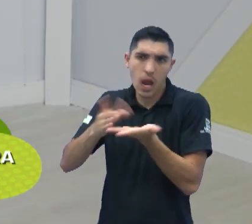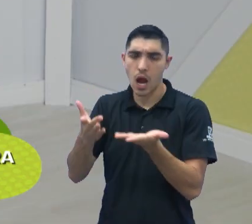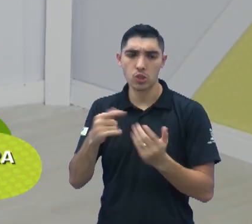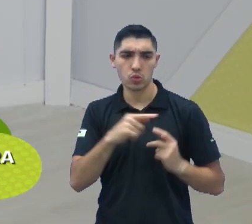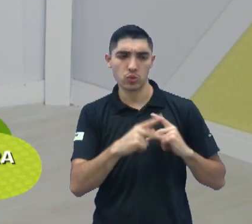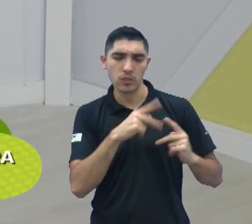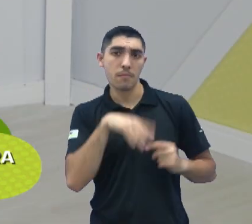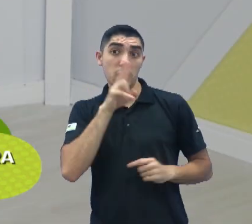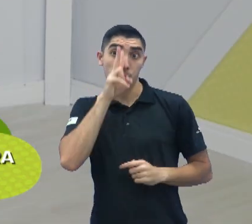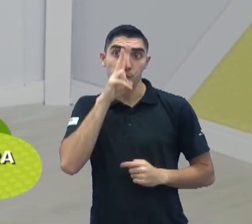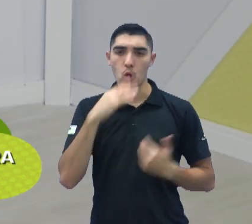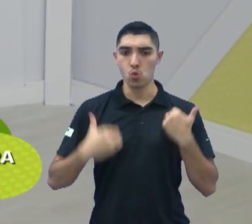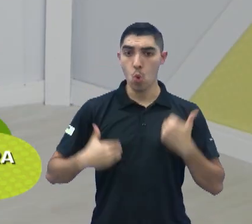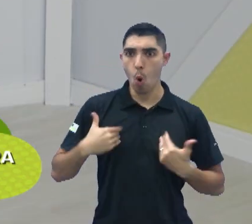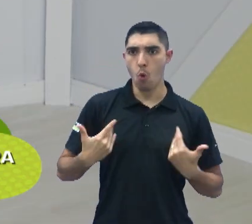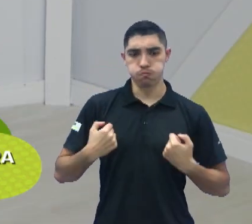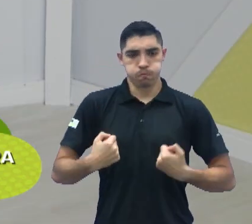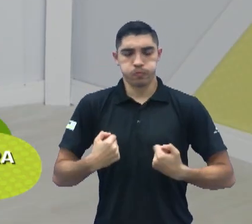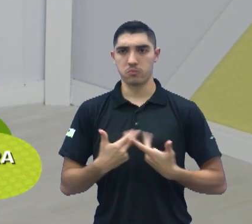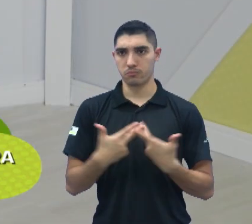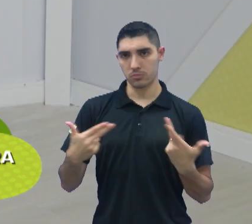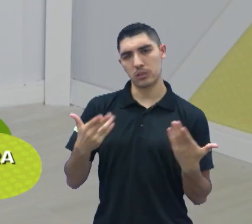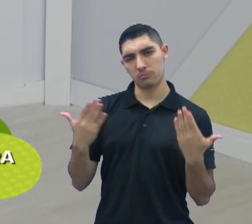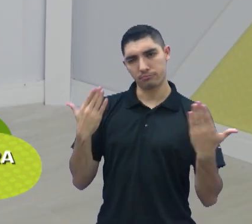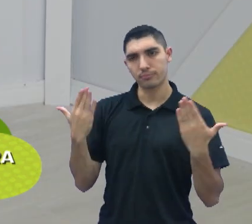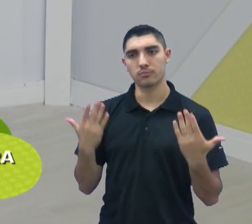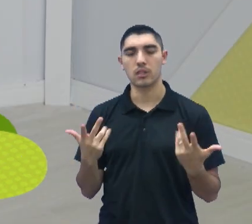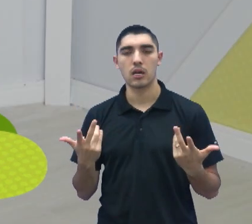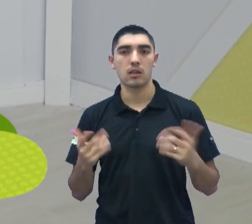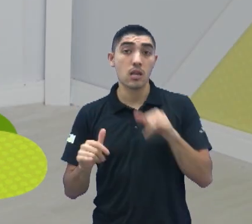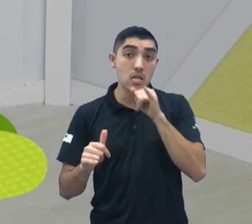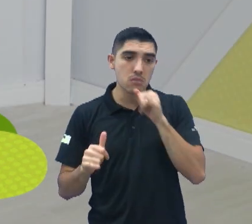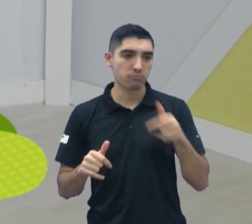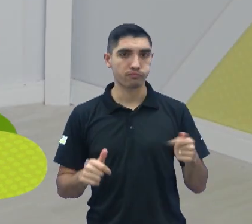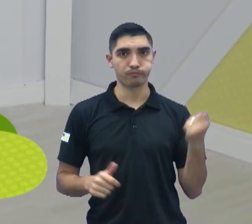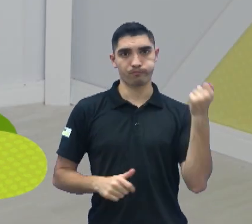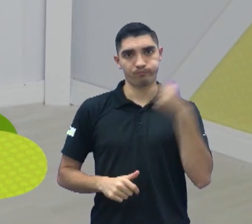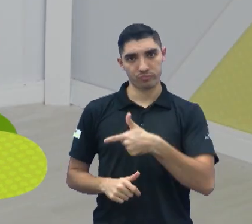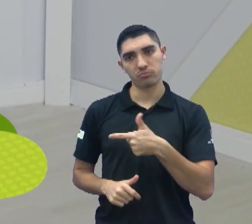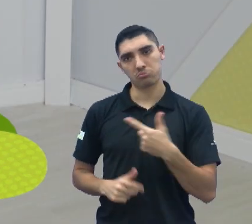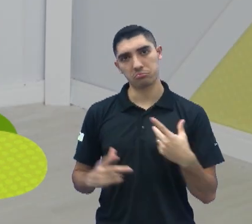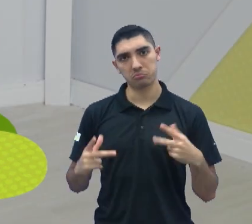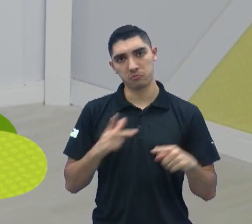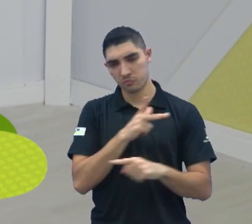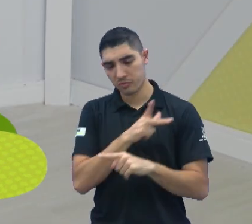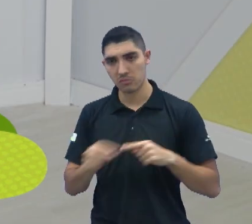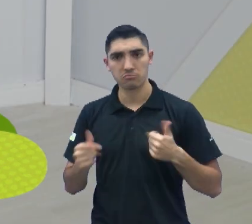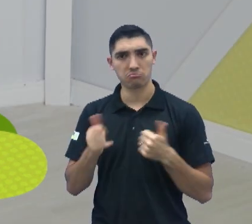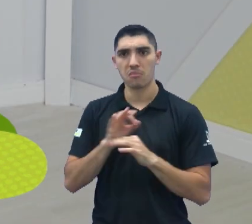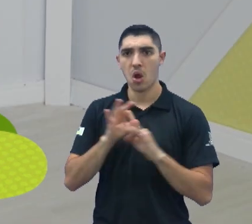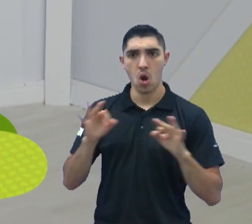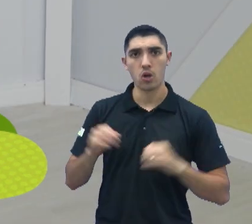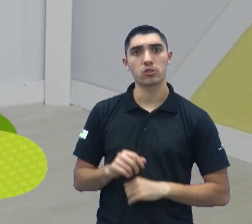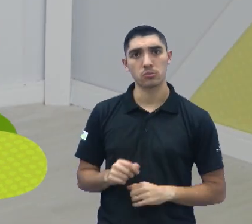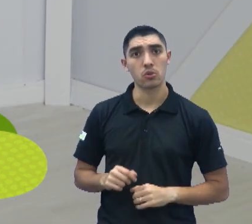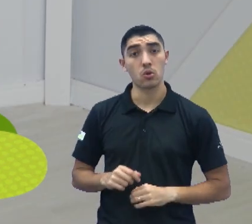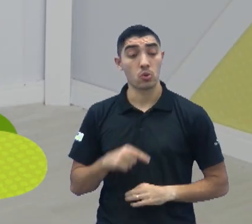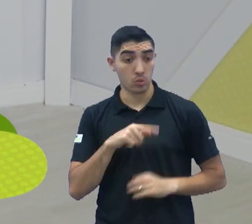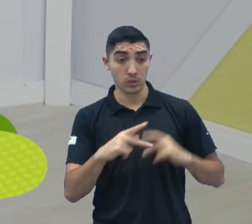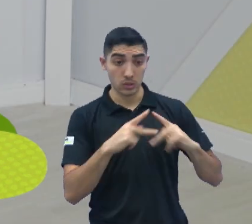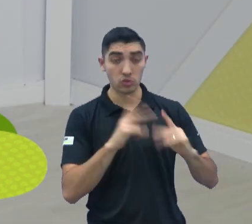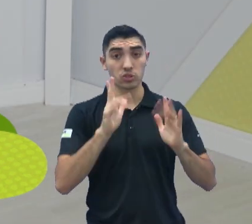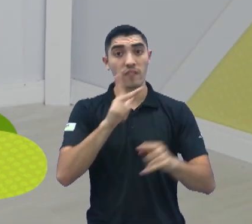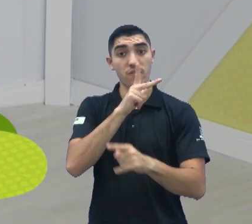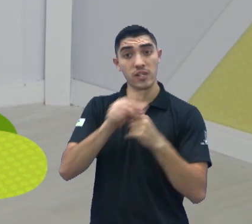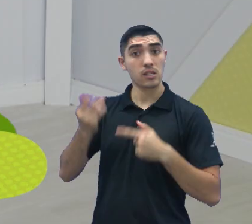fazer, cestas, por isso esse placar mais elástico, e foi realmente uma bela vitória. Já veio com moral, né, o São José, que ganhou do Corinthians aqui na